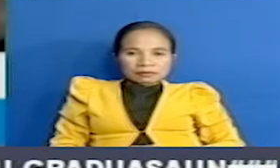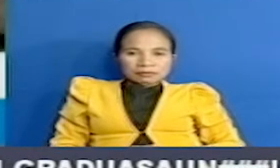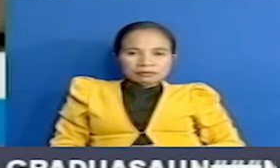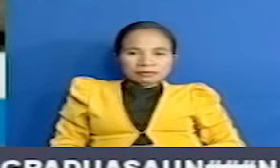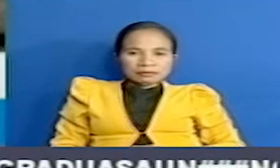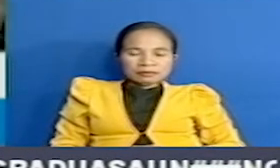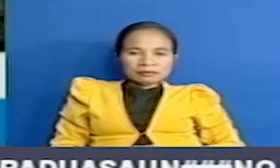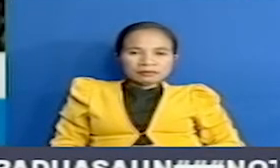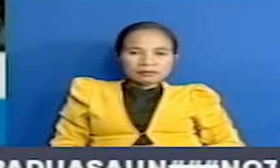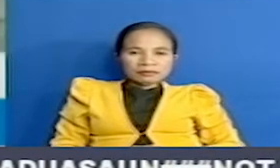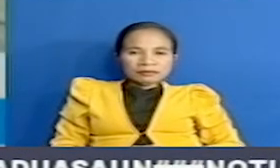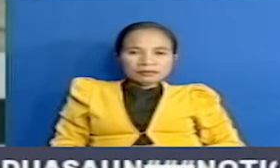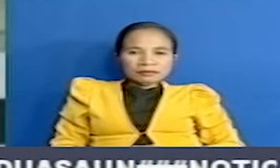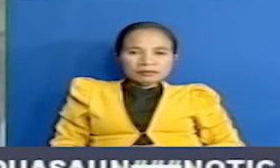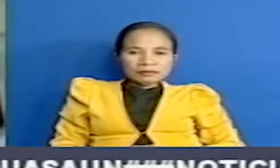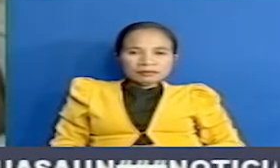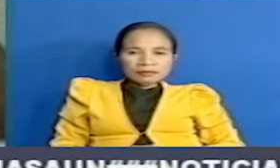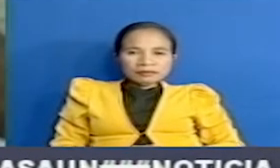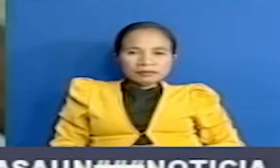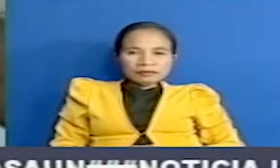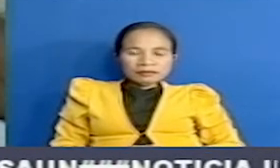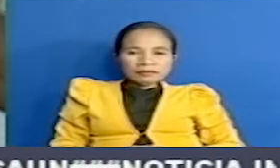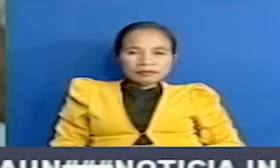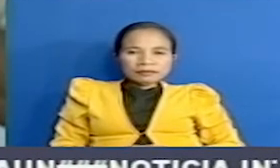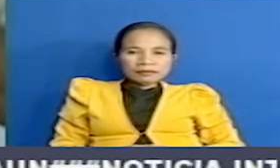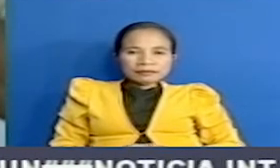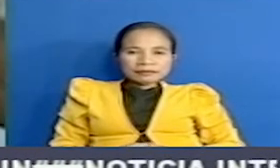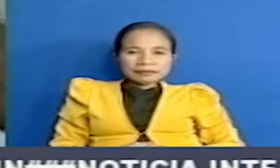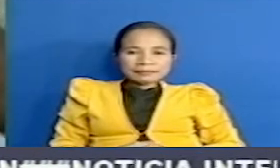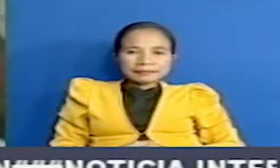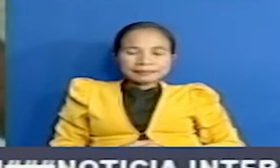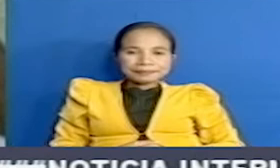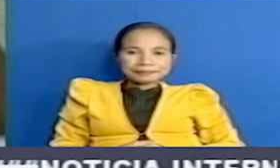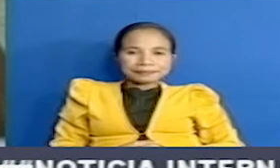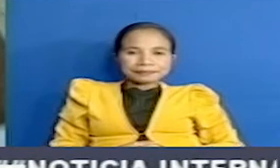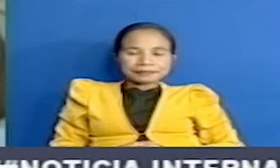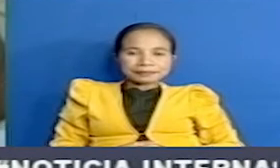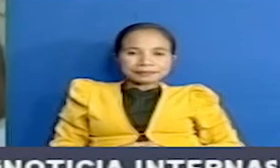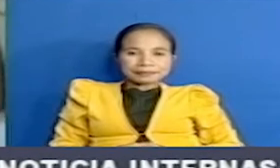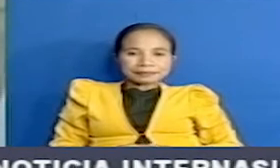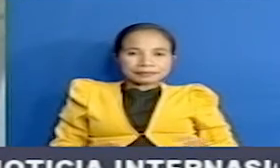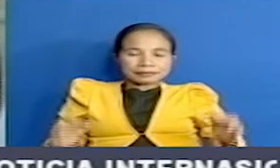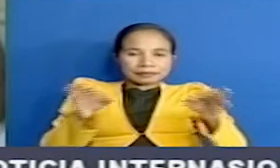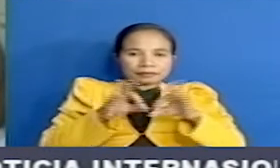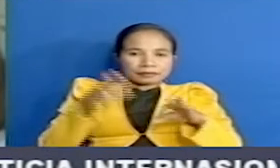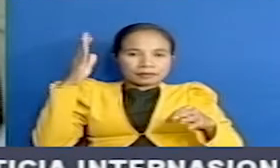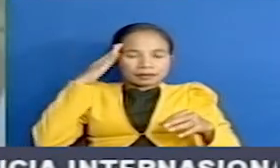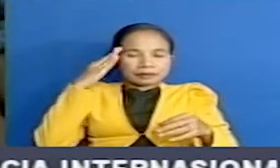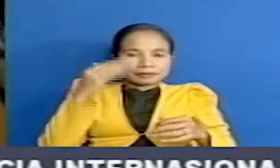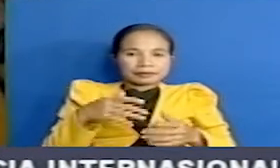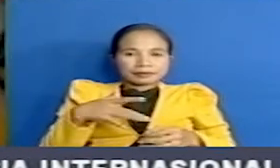vendida com a idade da eleição, e da NE, mas determina que pode ser amores. Vendida com a vida de Hanoi, no Sinti, no